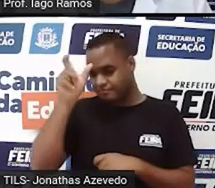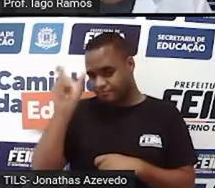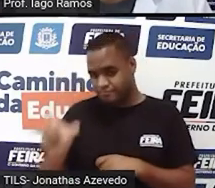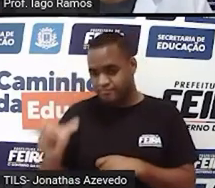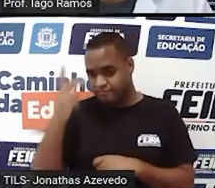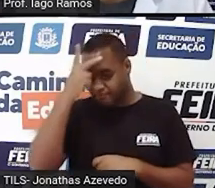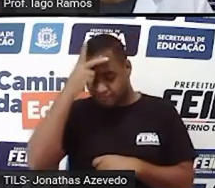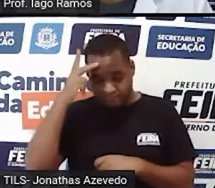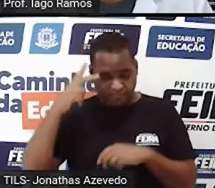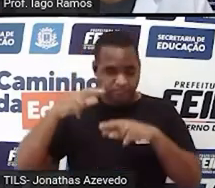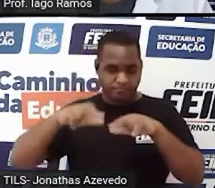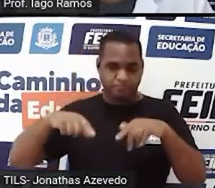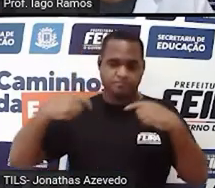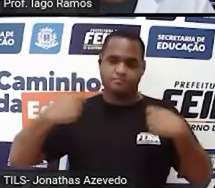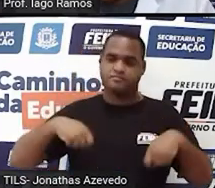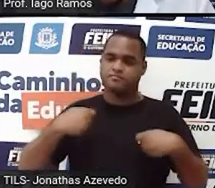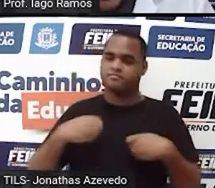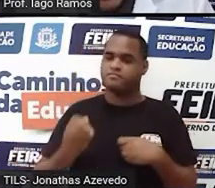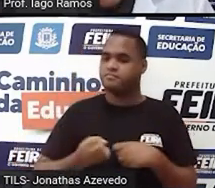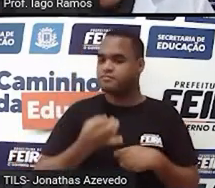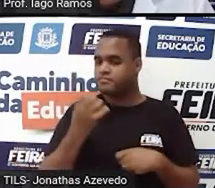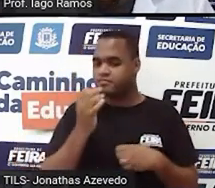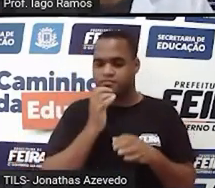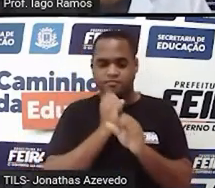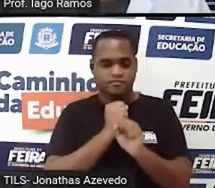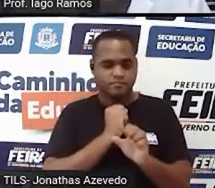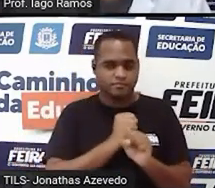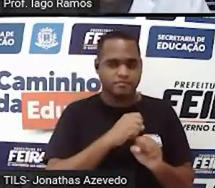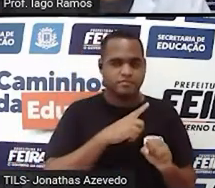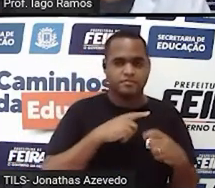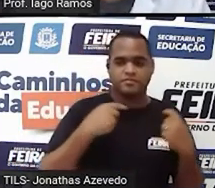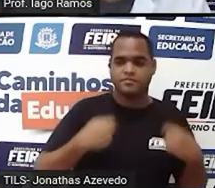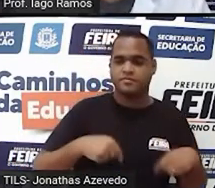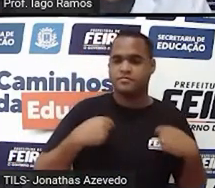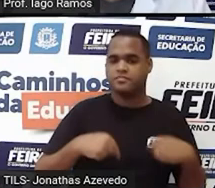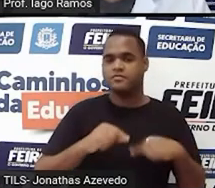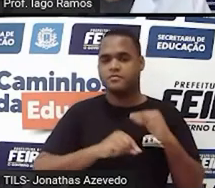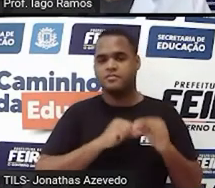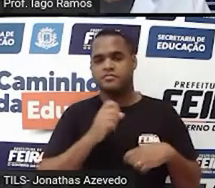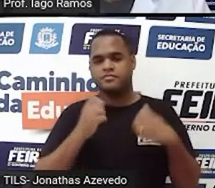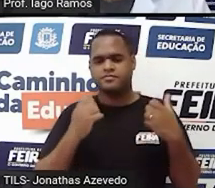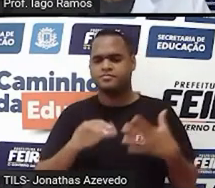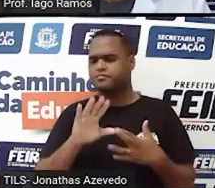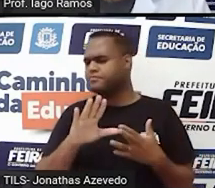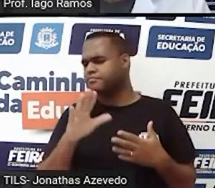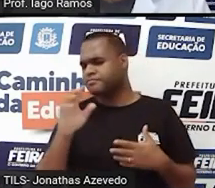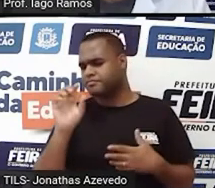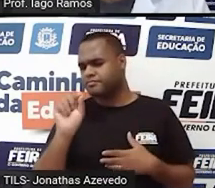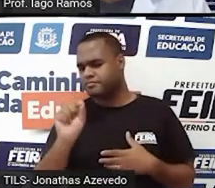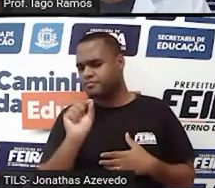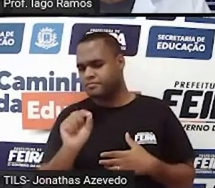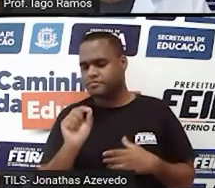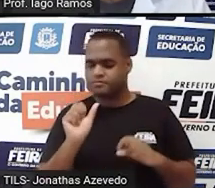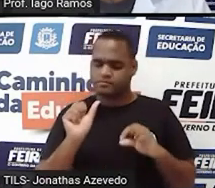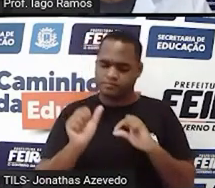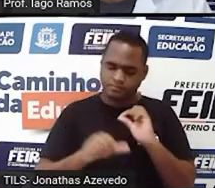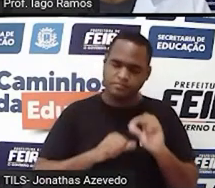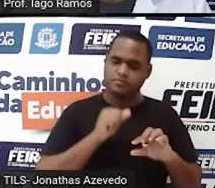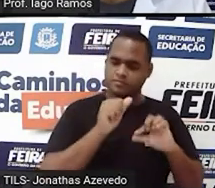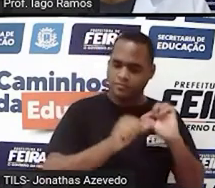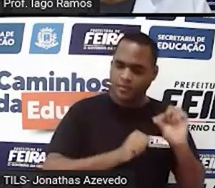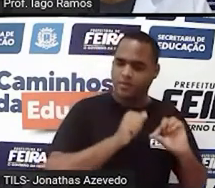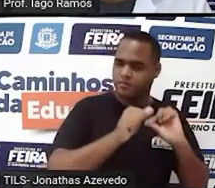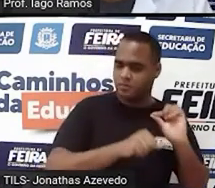de medir as coisas mas né é claro que isso foi mudando ao longo